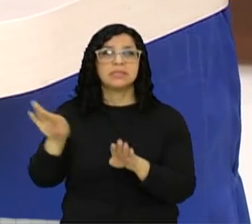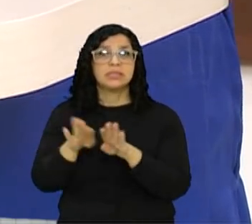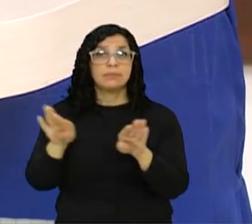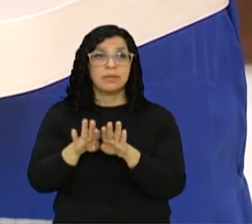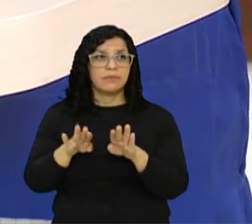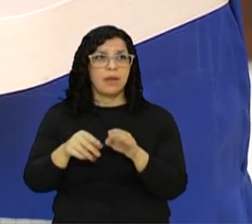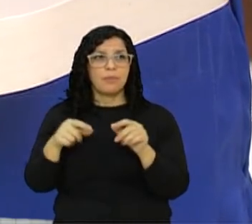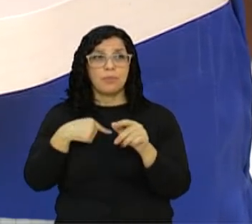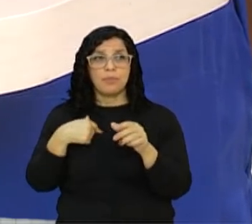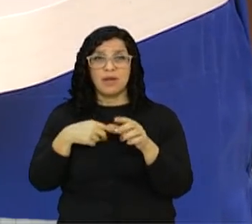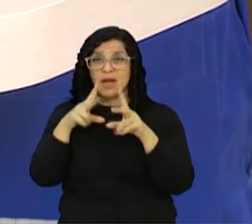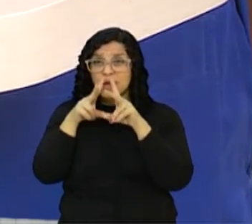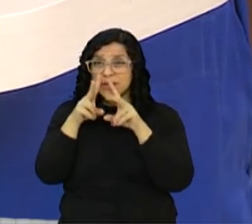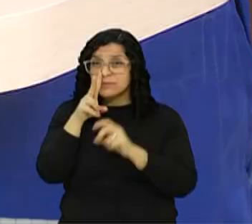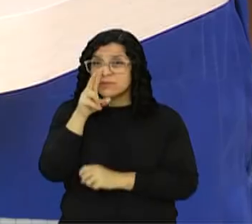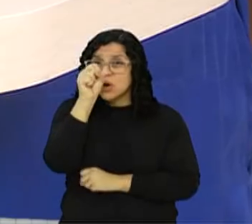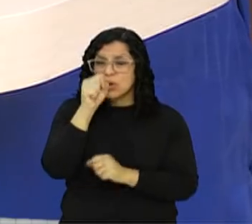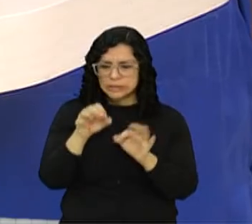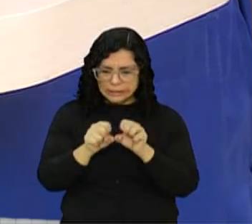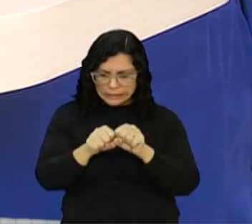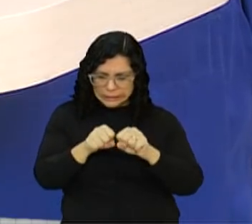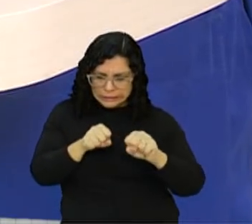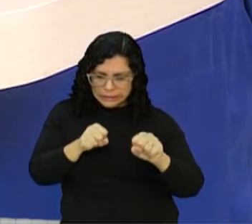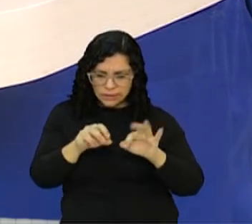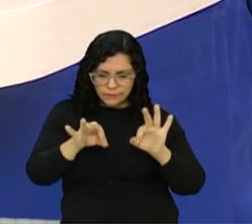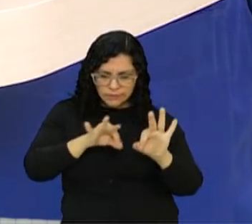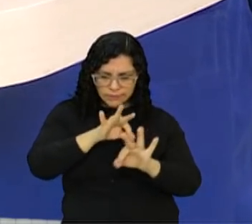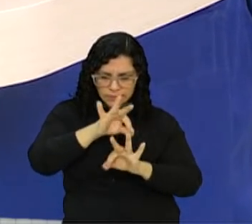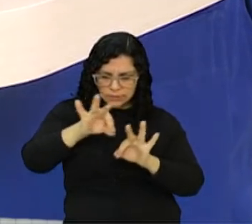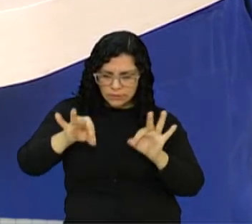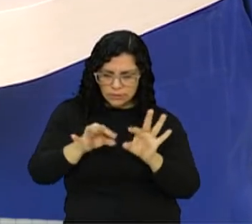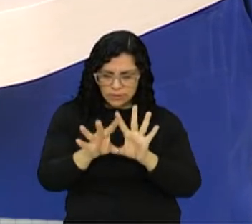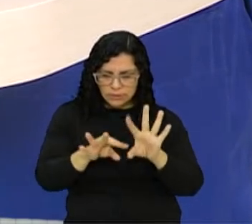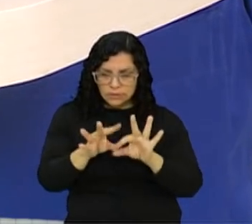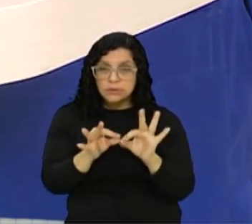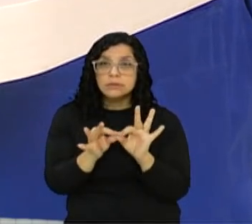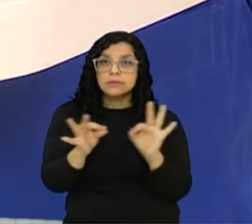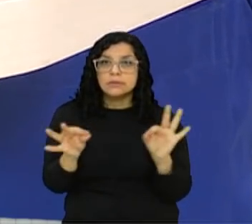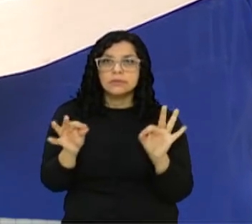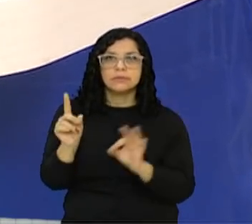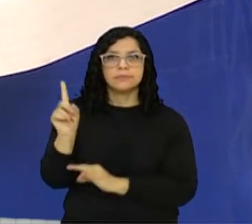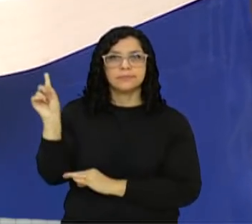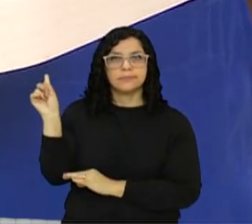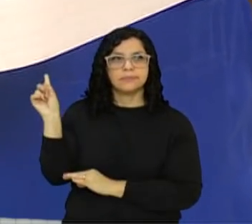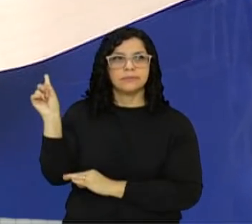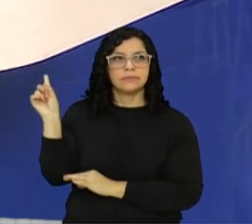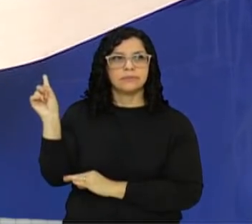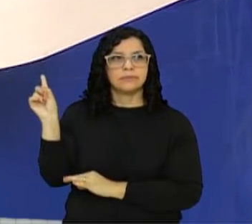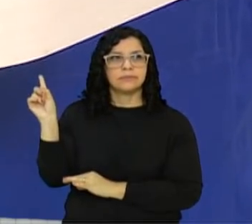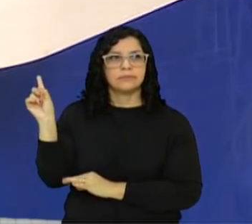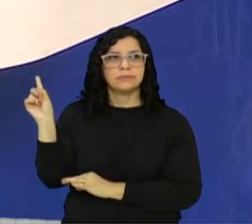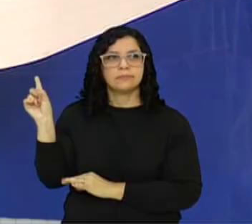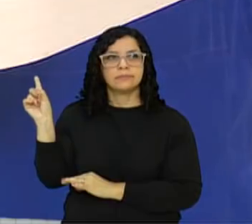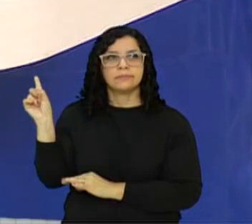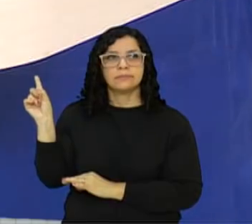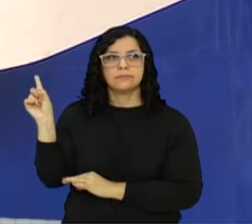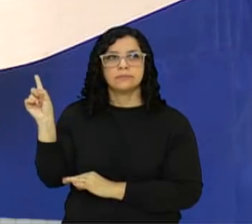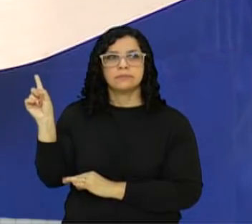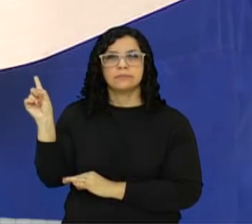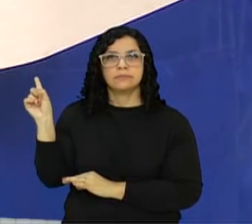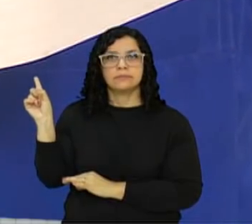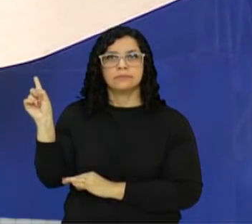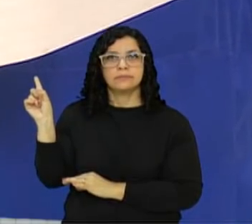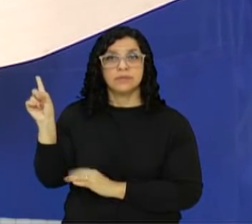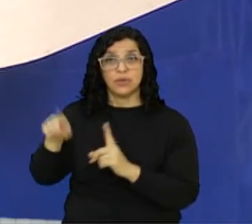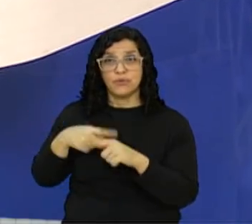professor Fabiano também está fazendo dele. Você vai fazer o seu em casa e ó, amarrei.